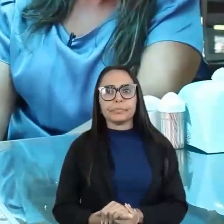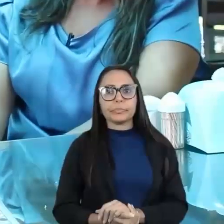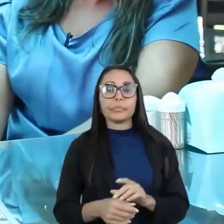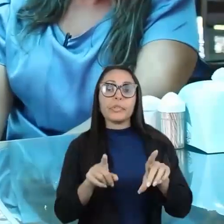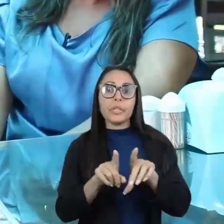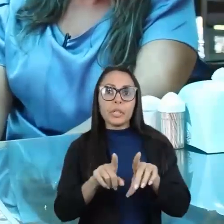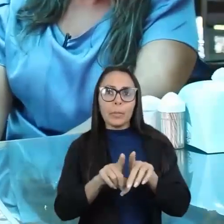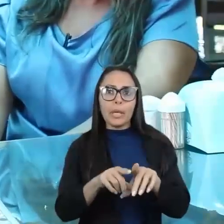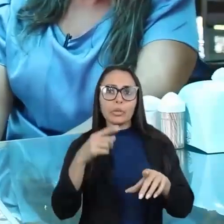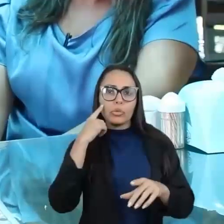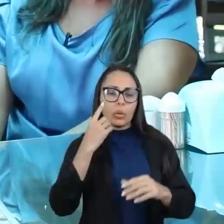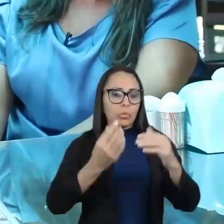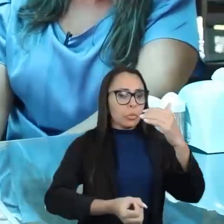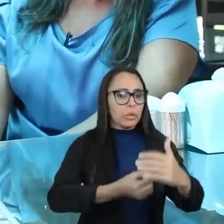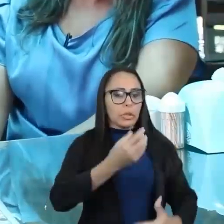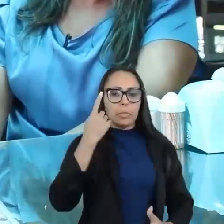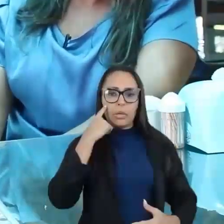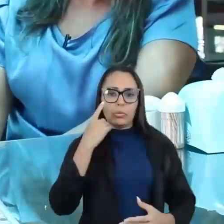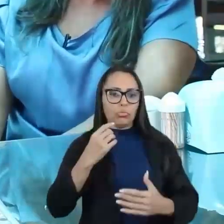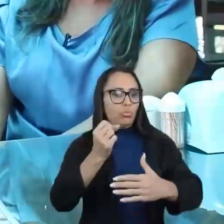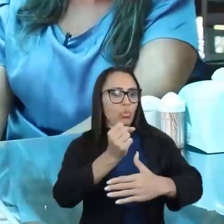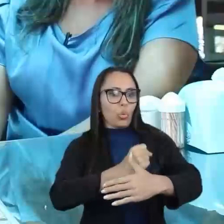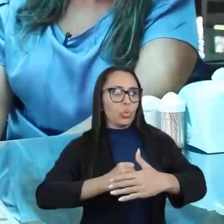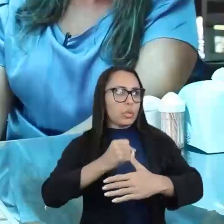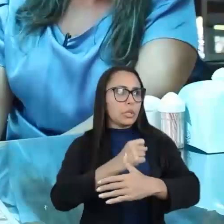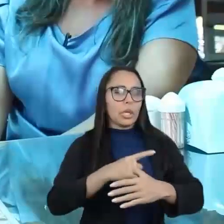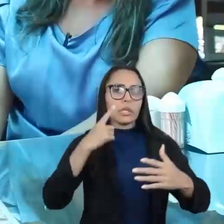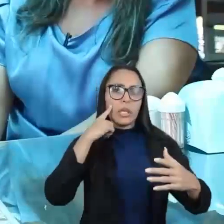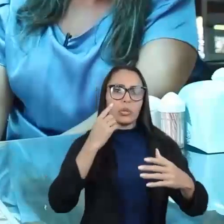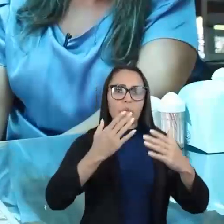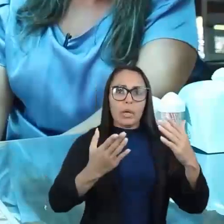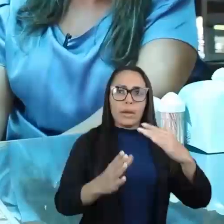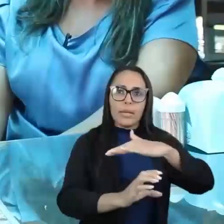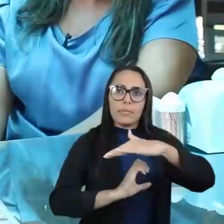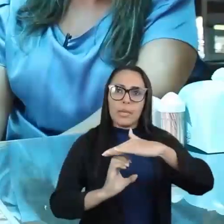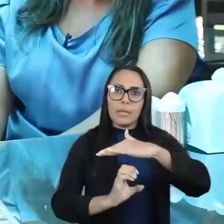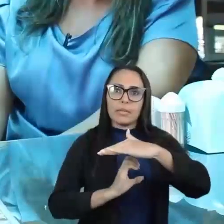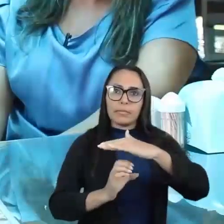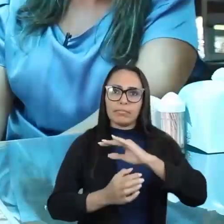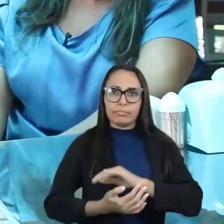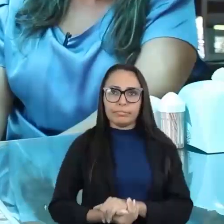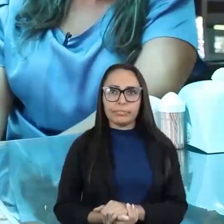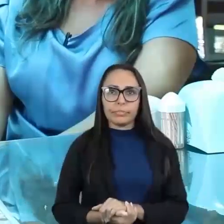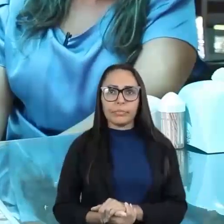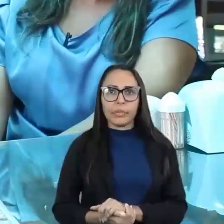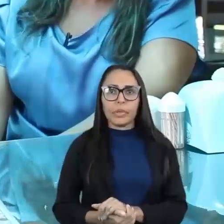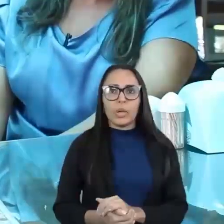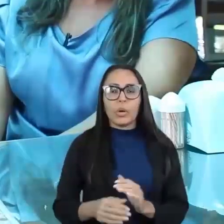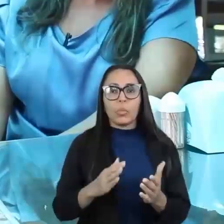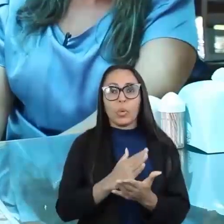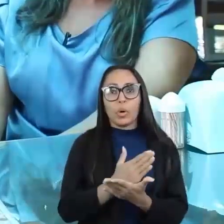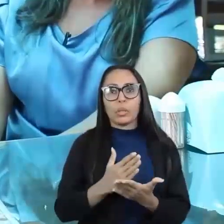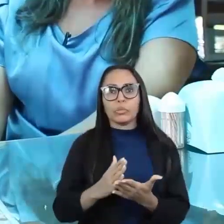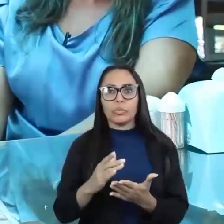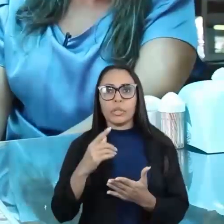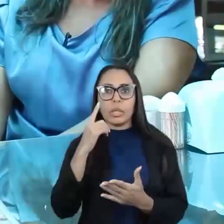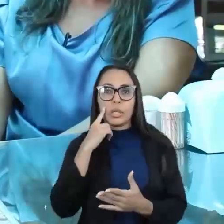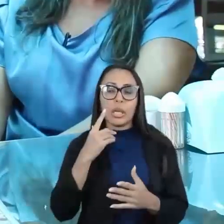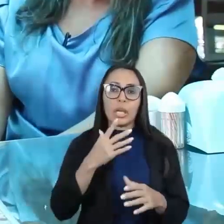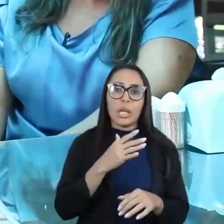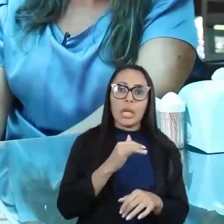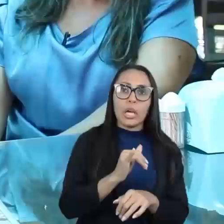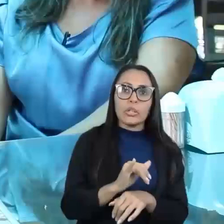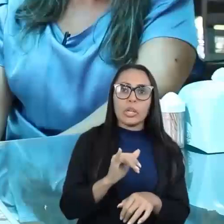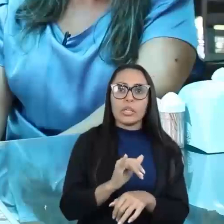também estamos implantando cozinhas dentro das empresas. Tem empresas que, às vezes, por conta da logística deles mesmos, não tem a saída